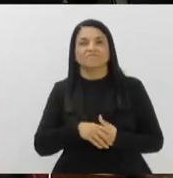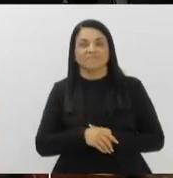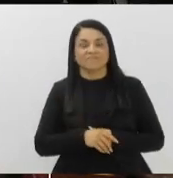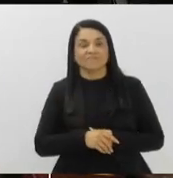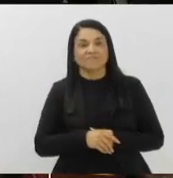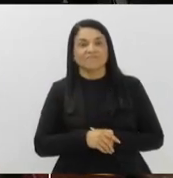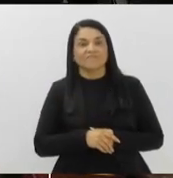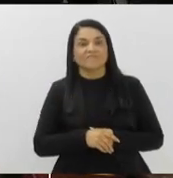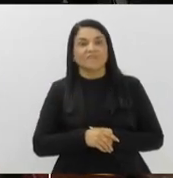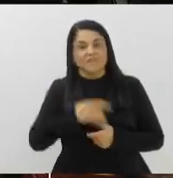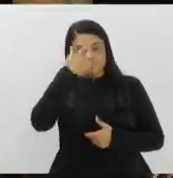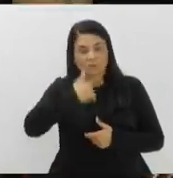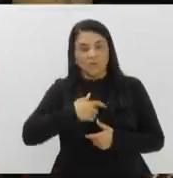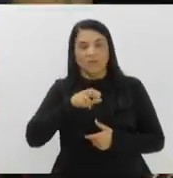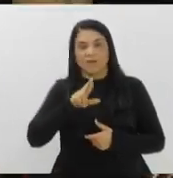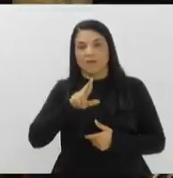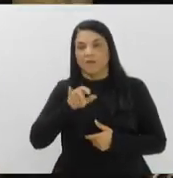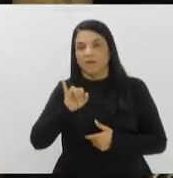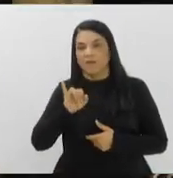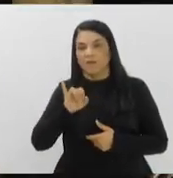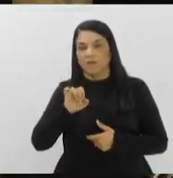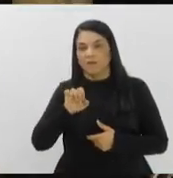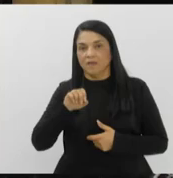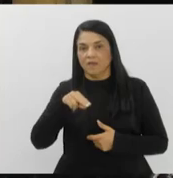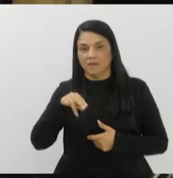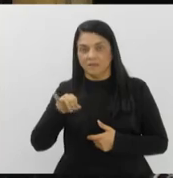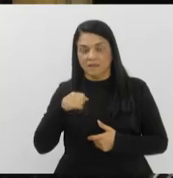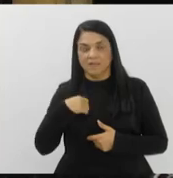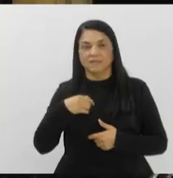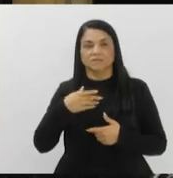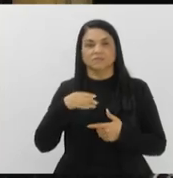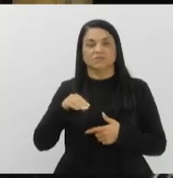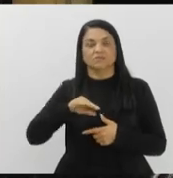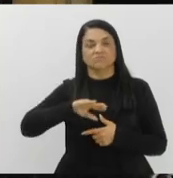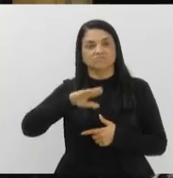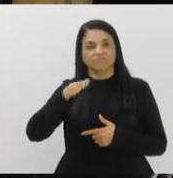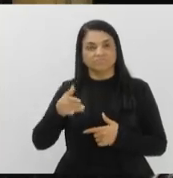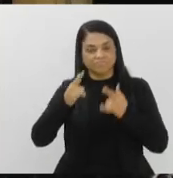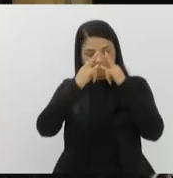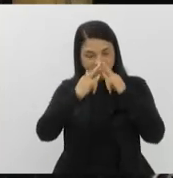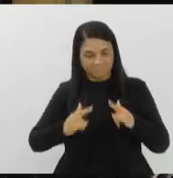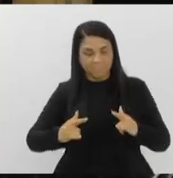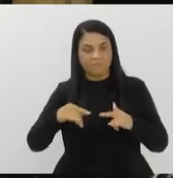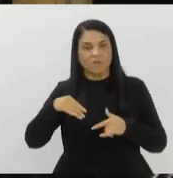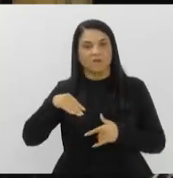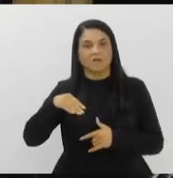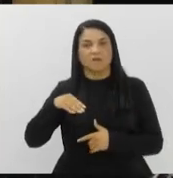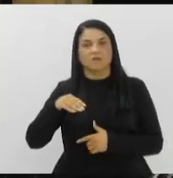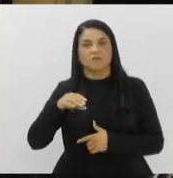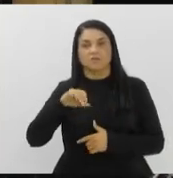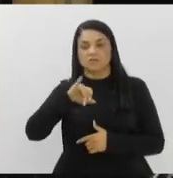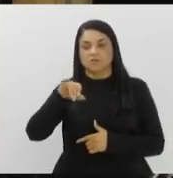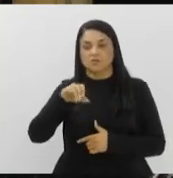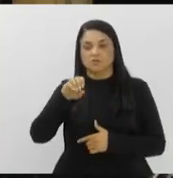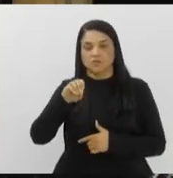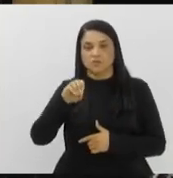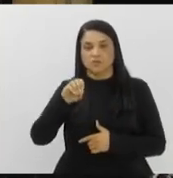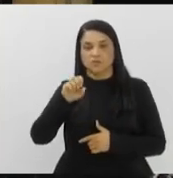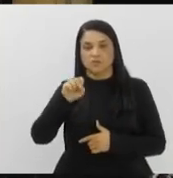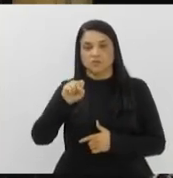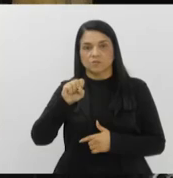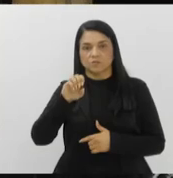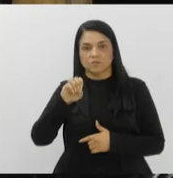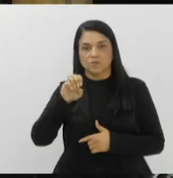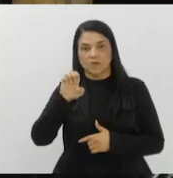Eu sou Reni, sou assentada no Josué de Castro, né? Sou presidente da Associação do Josué de Castro.